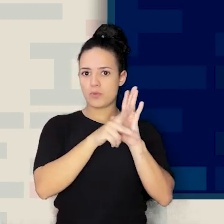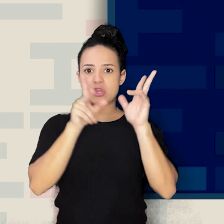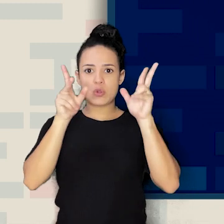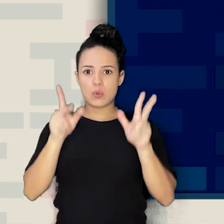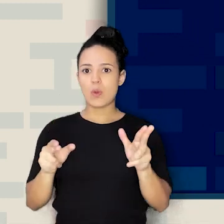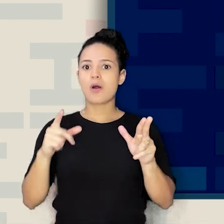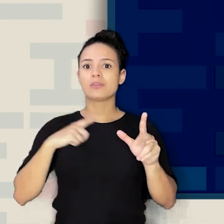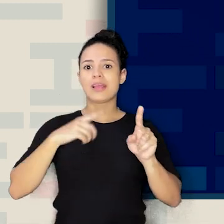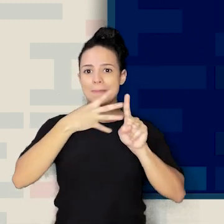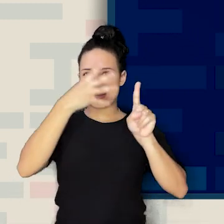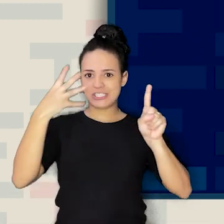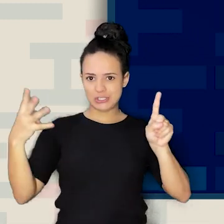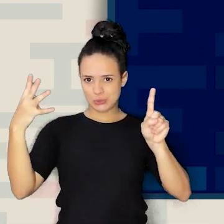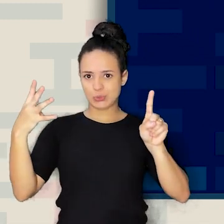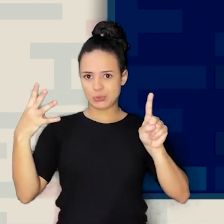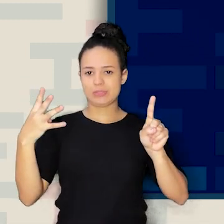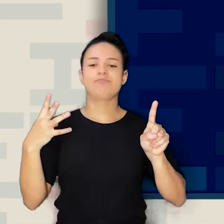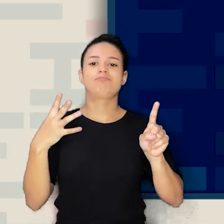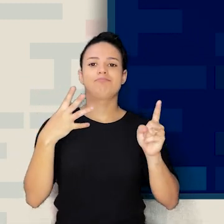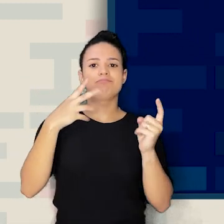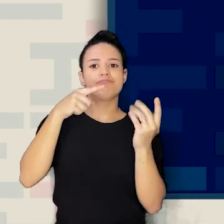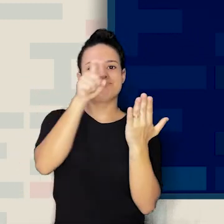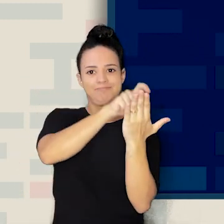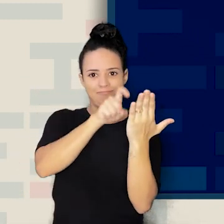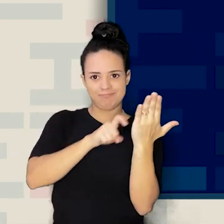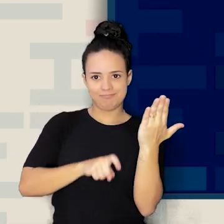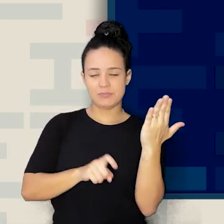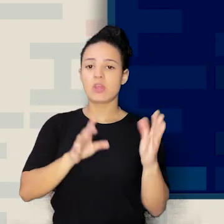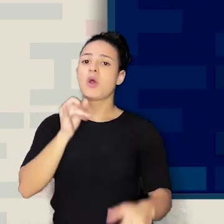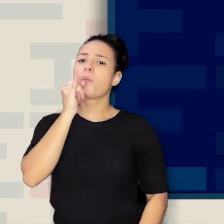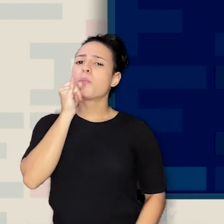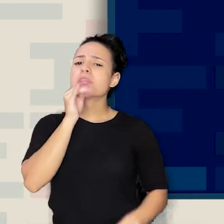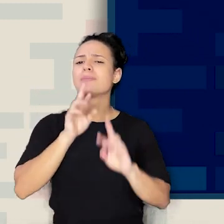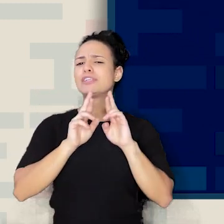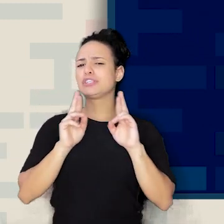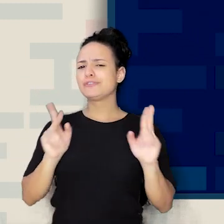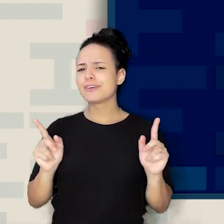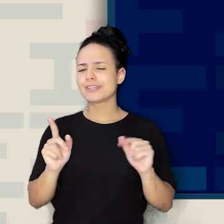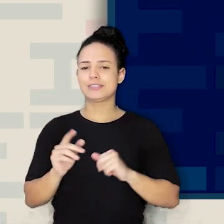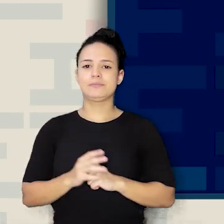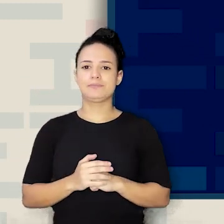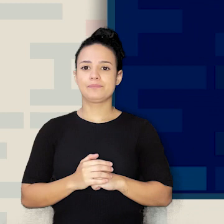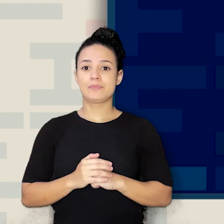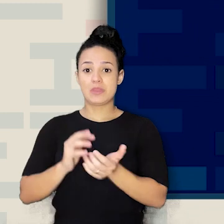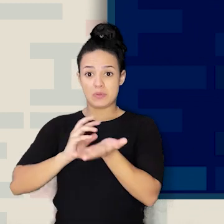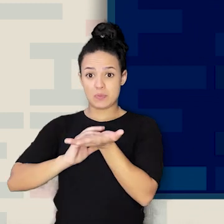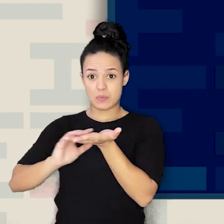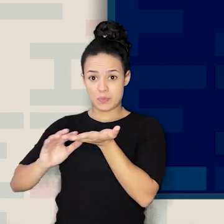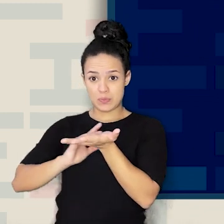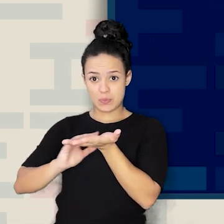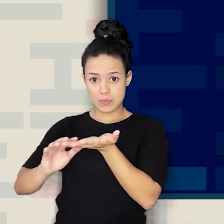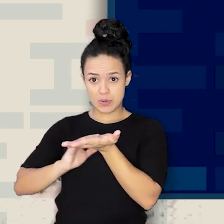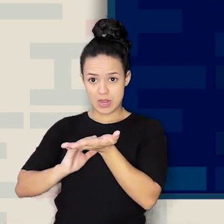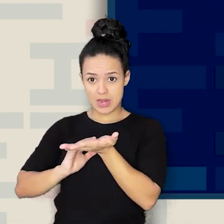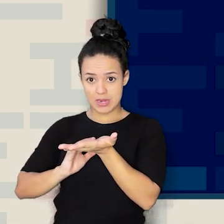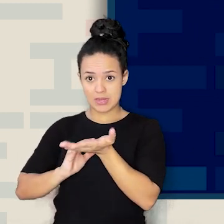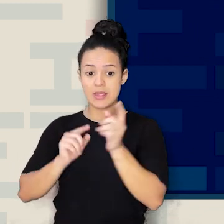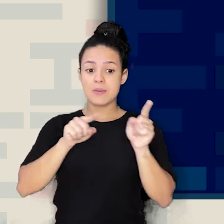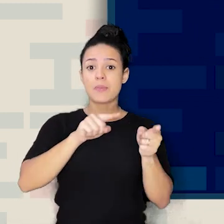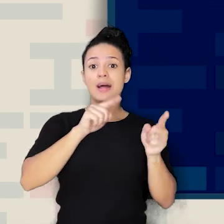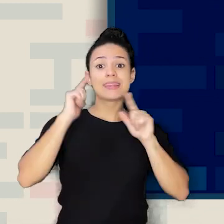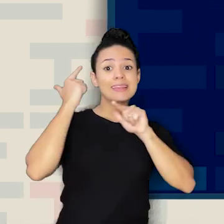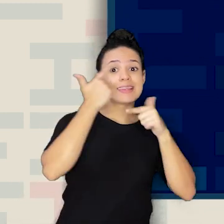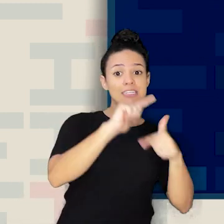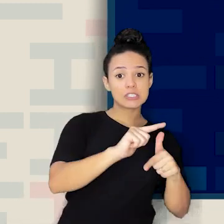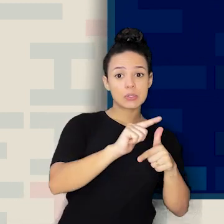em tinta. Então, o que acontece? A grande diferença da armadura de clave da musicografia Braille para a escrita tradicional da